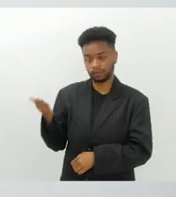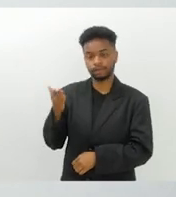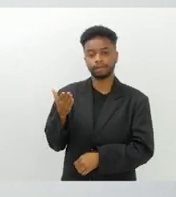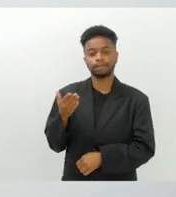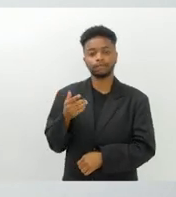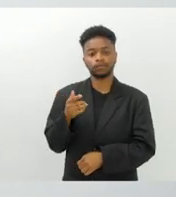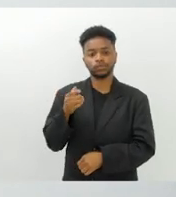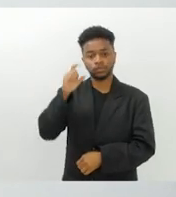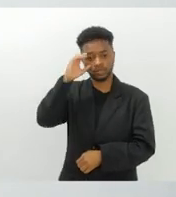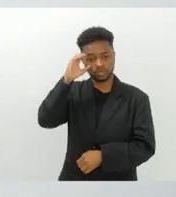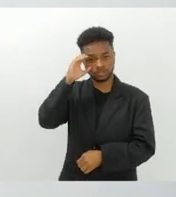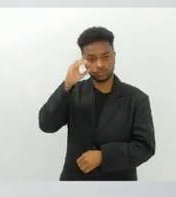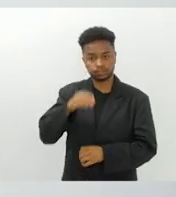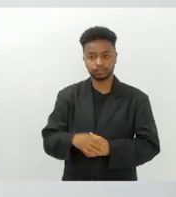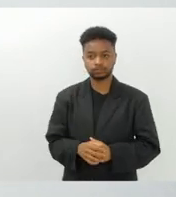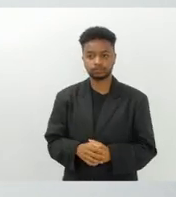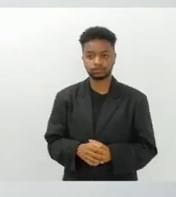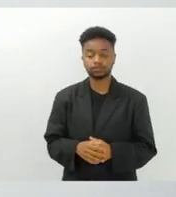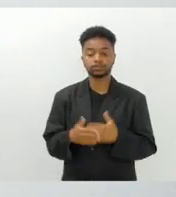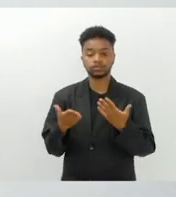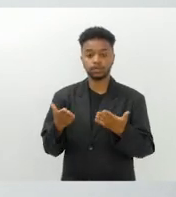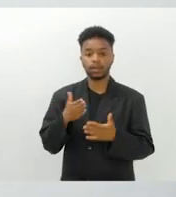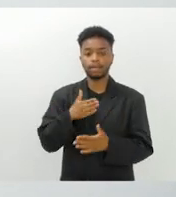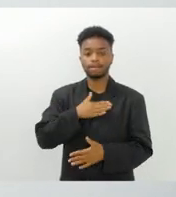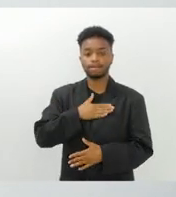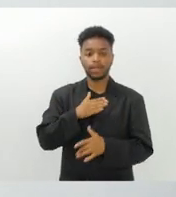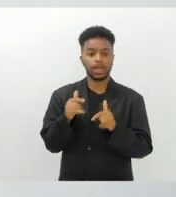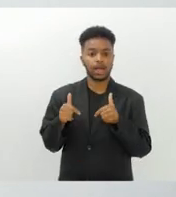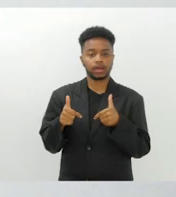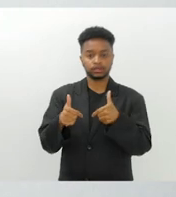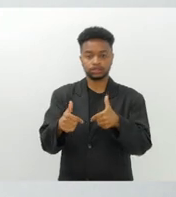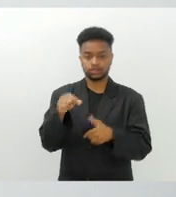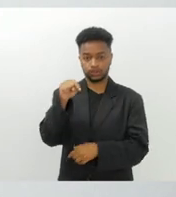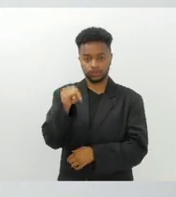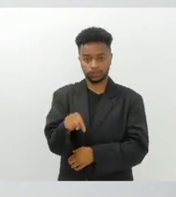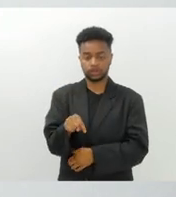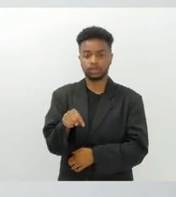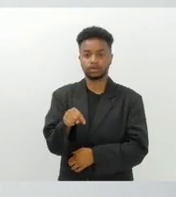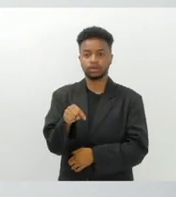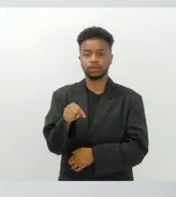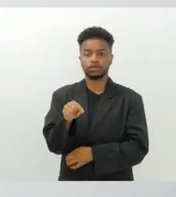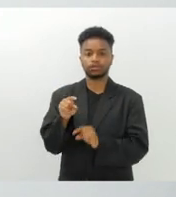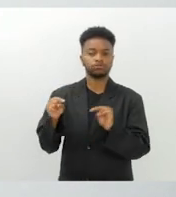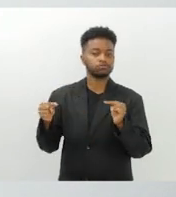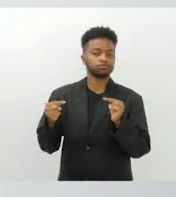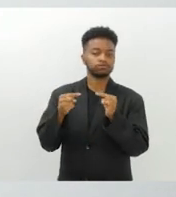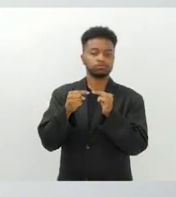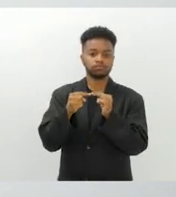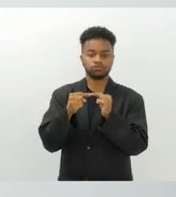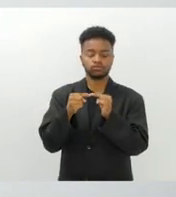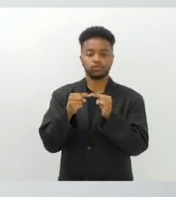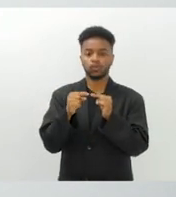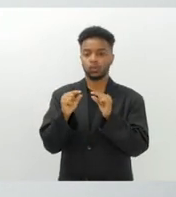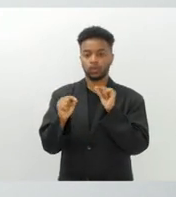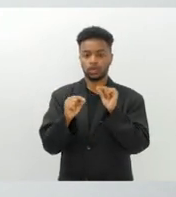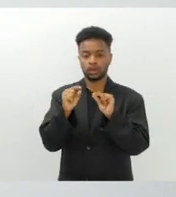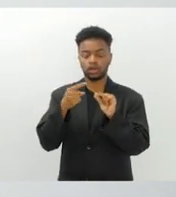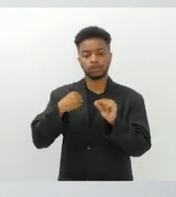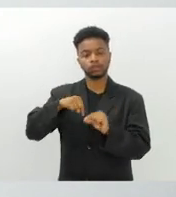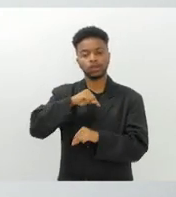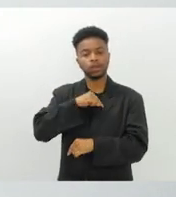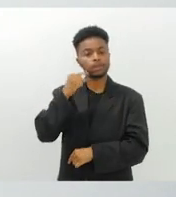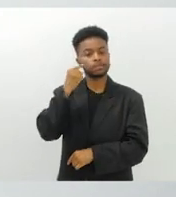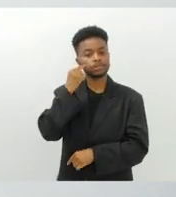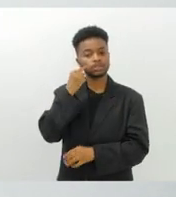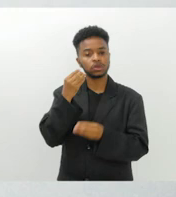amigo. Minha intervenção aqui, ela é muito na direção de pensar esse